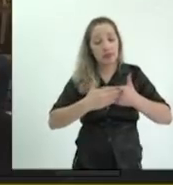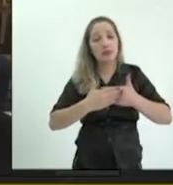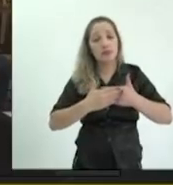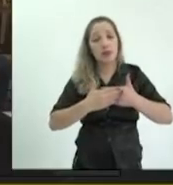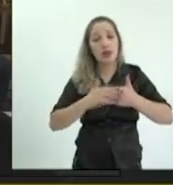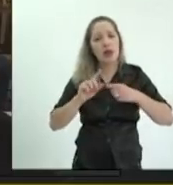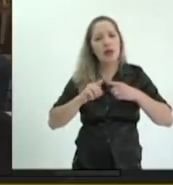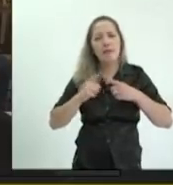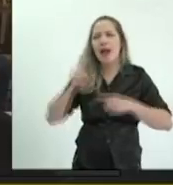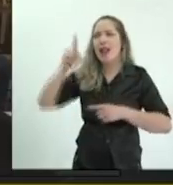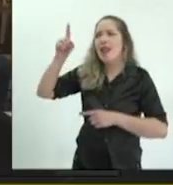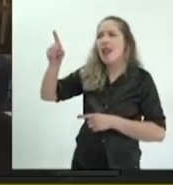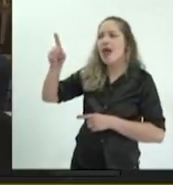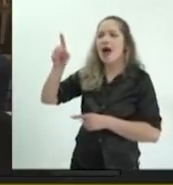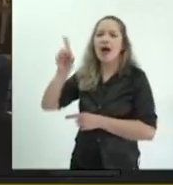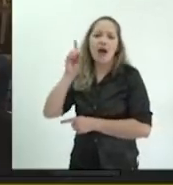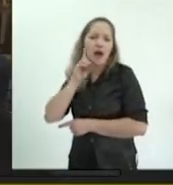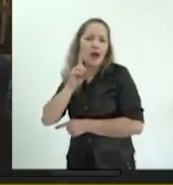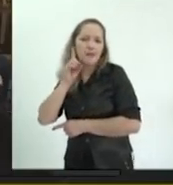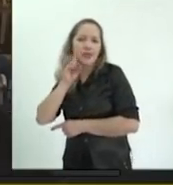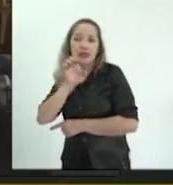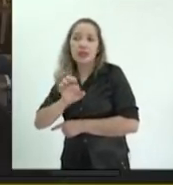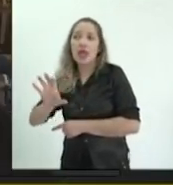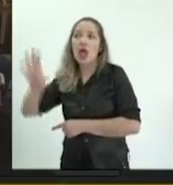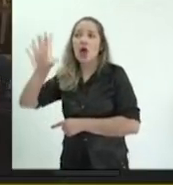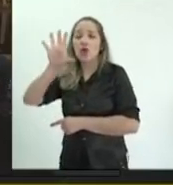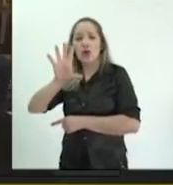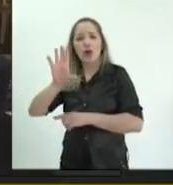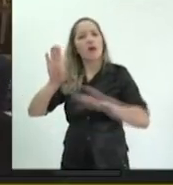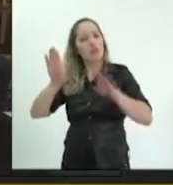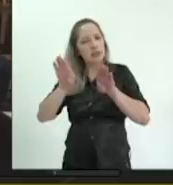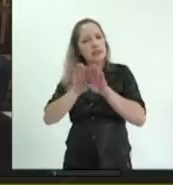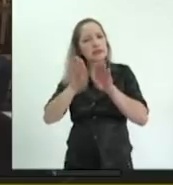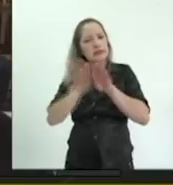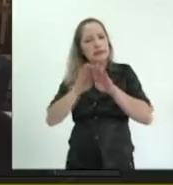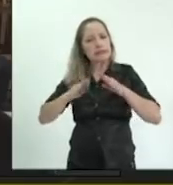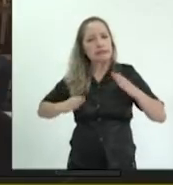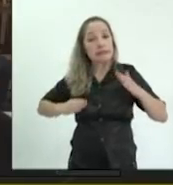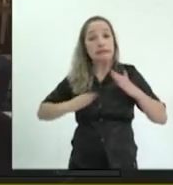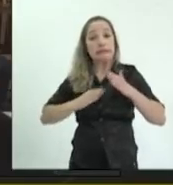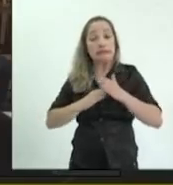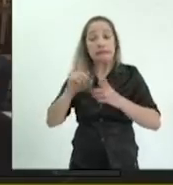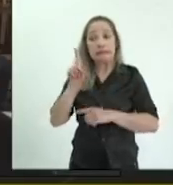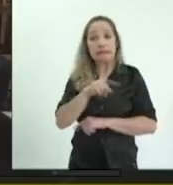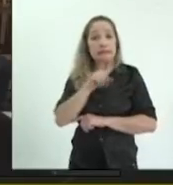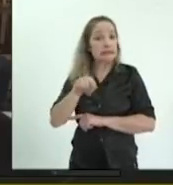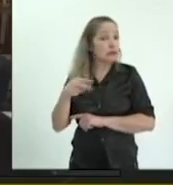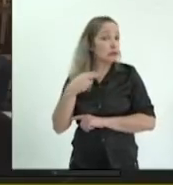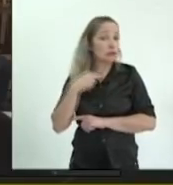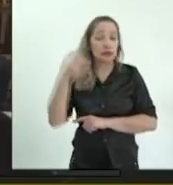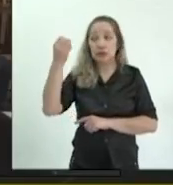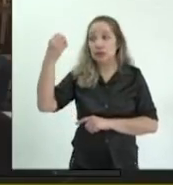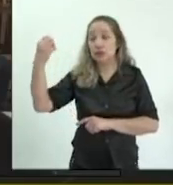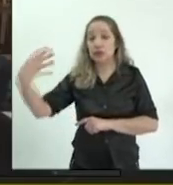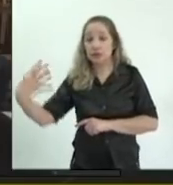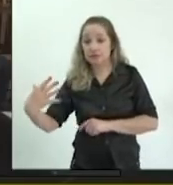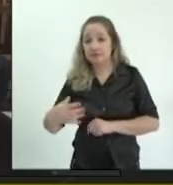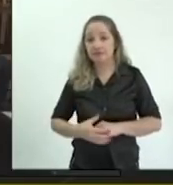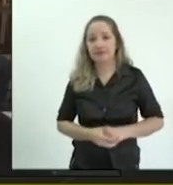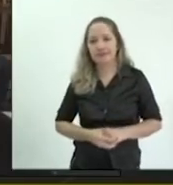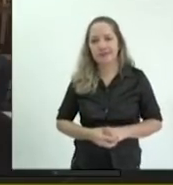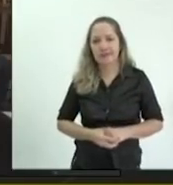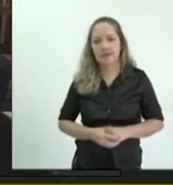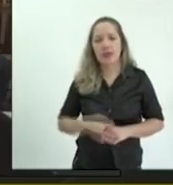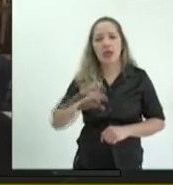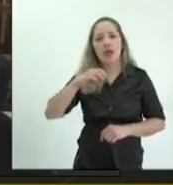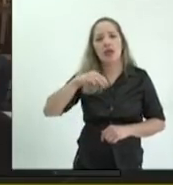que você trouxesse aqui para a gente um panorama de uma questão importante que é relacionada ao mercado nacional, que é a